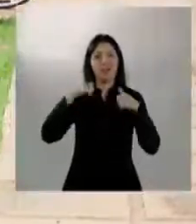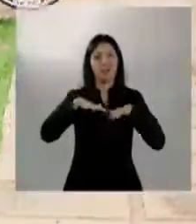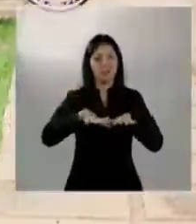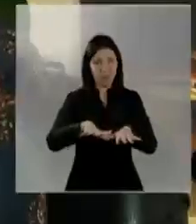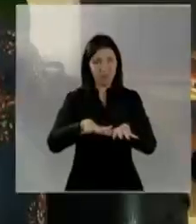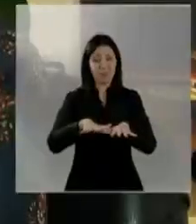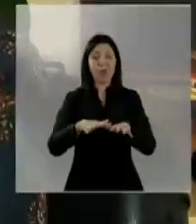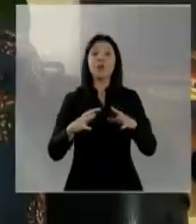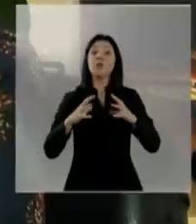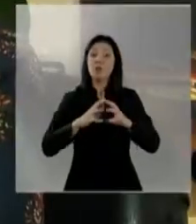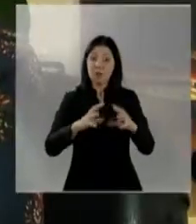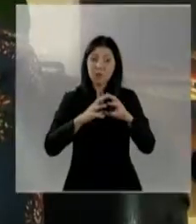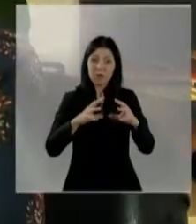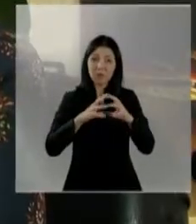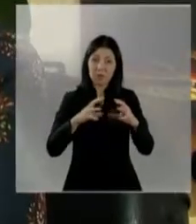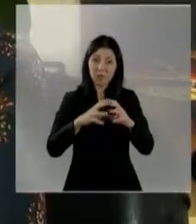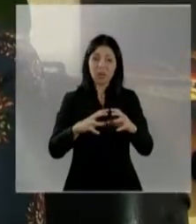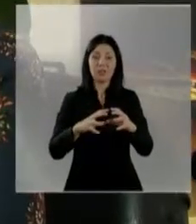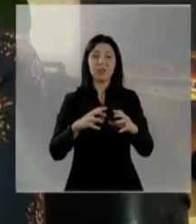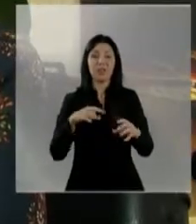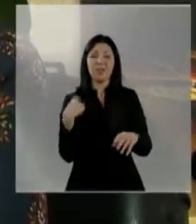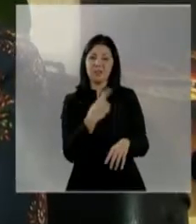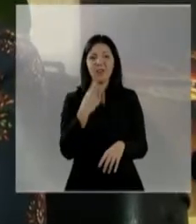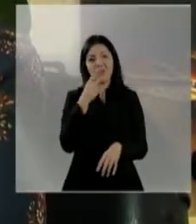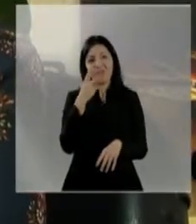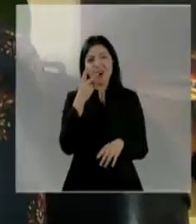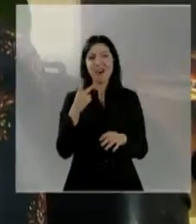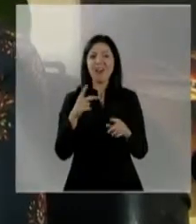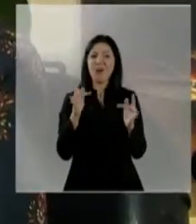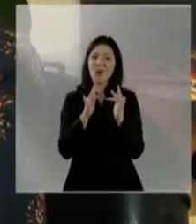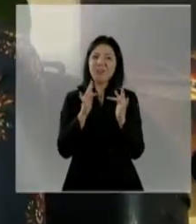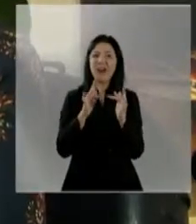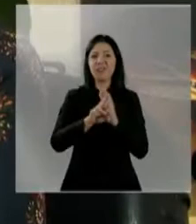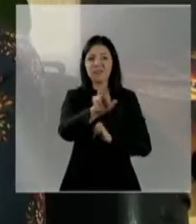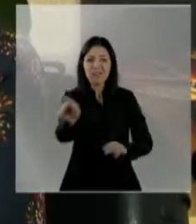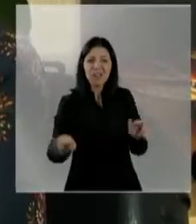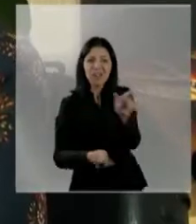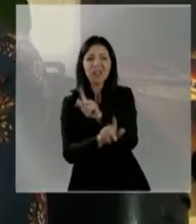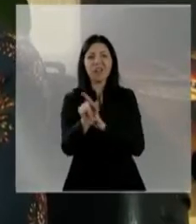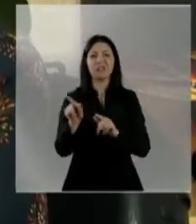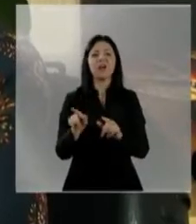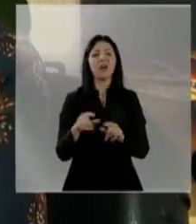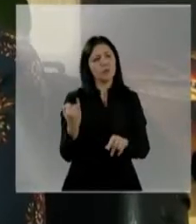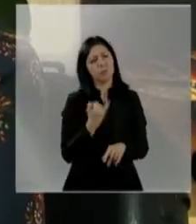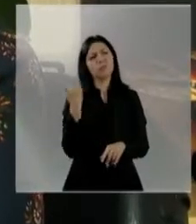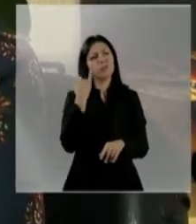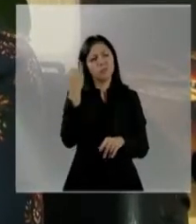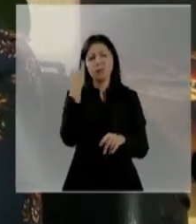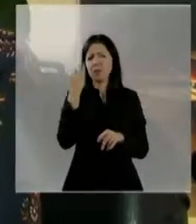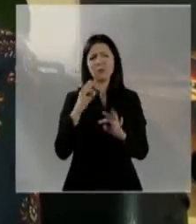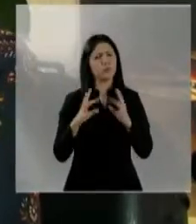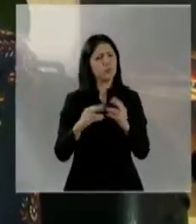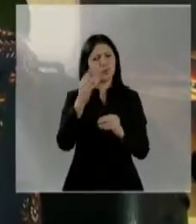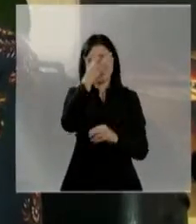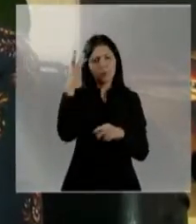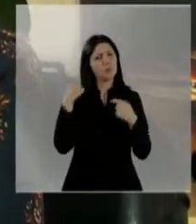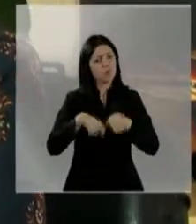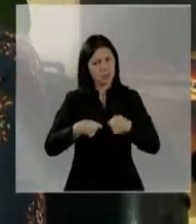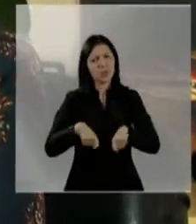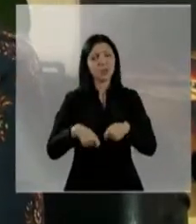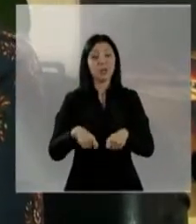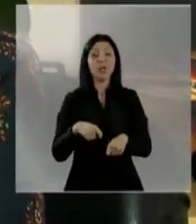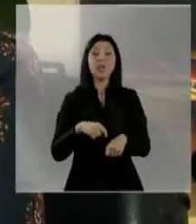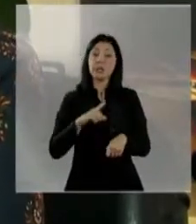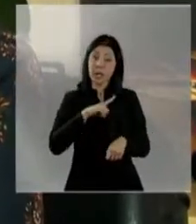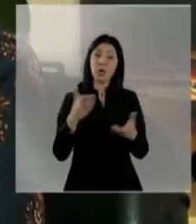inclusivo. Essa convivência, né, que a gente diz, com as diferenças, com a diversidade, é importantíssima para todos. Né?